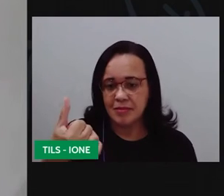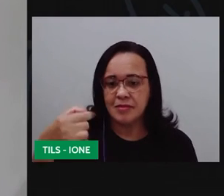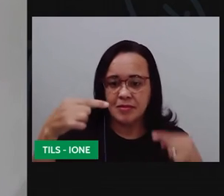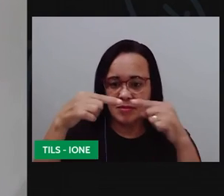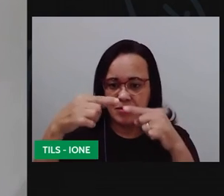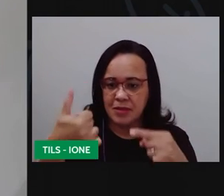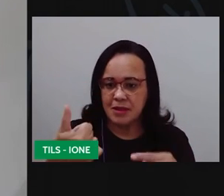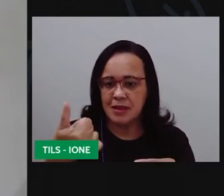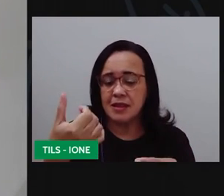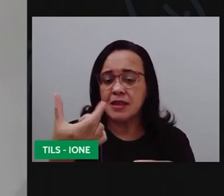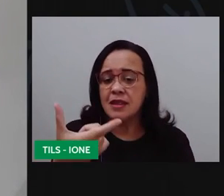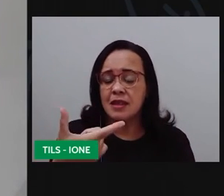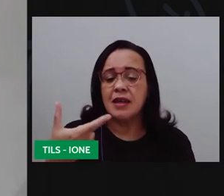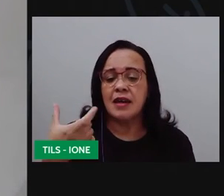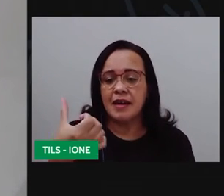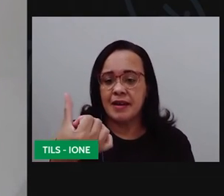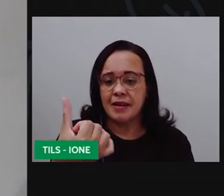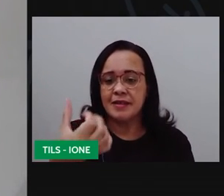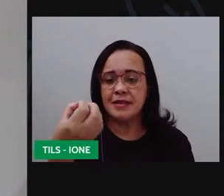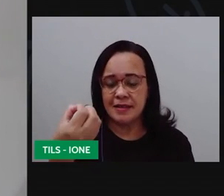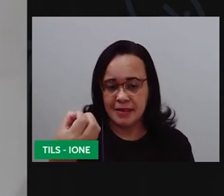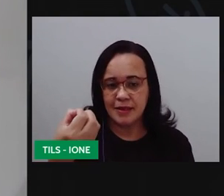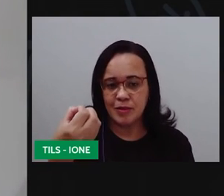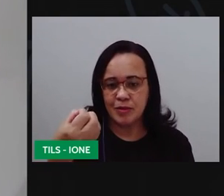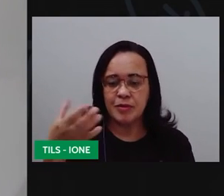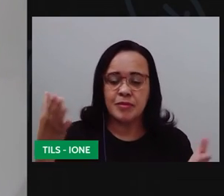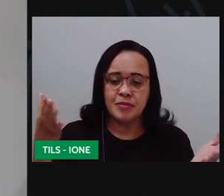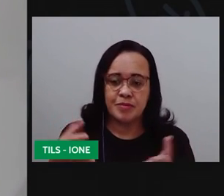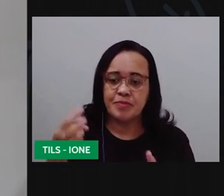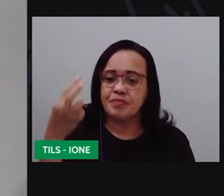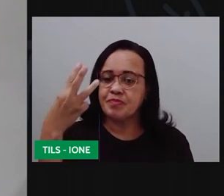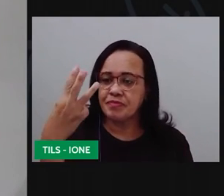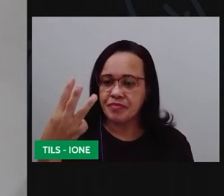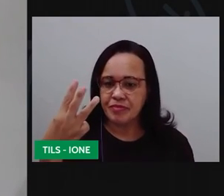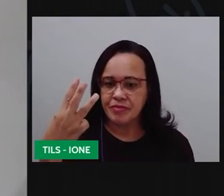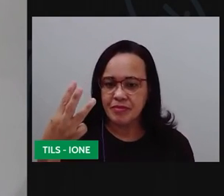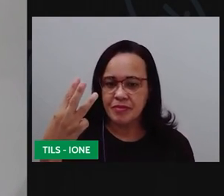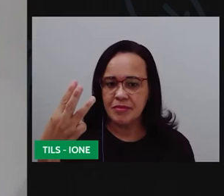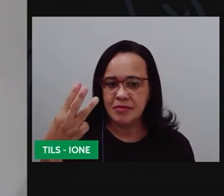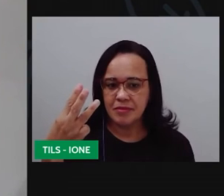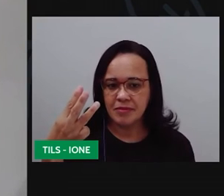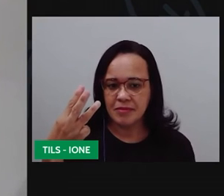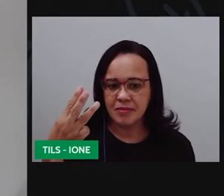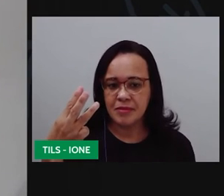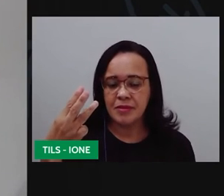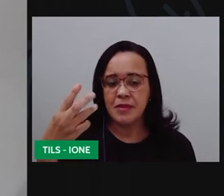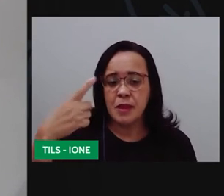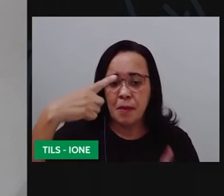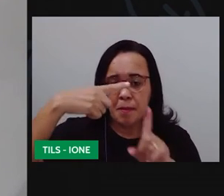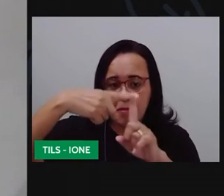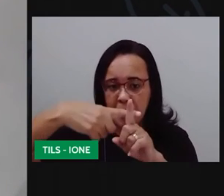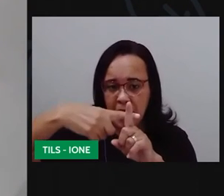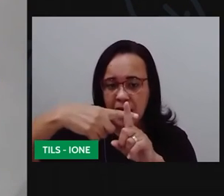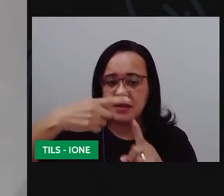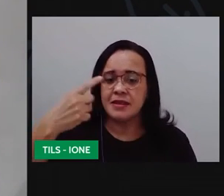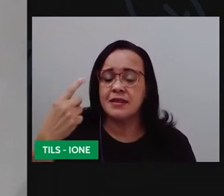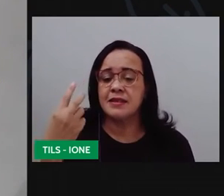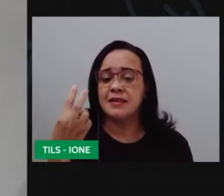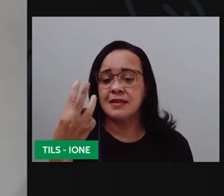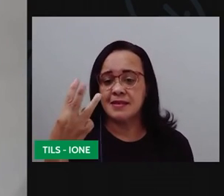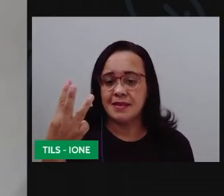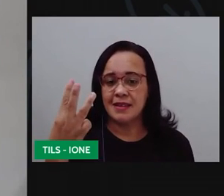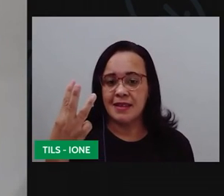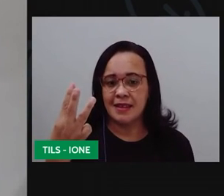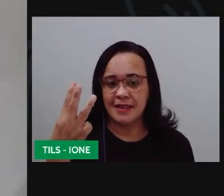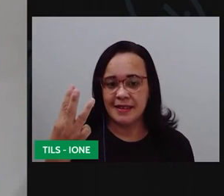unidades aqui eu tenho três na casa da dezena então aqui eu teria o que ó três